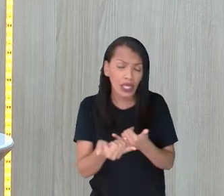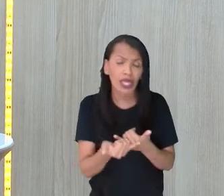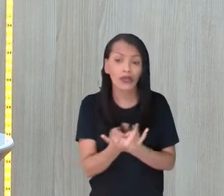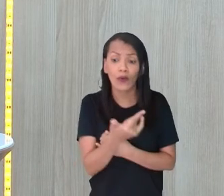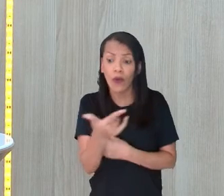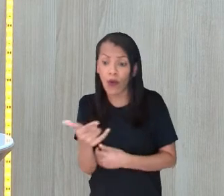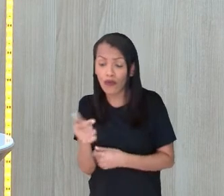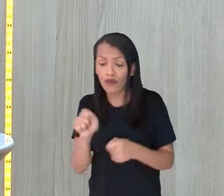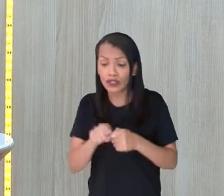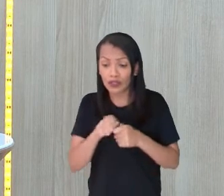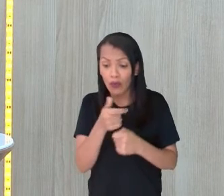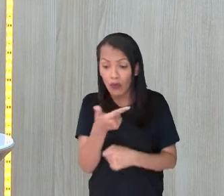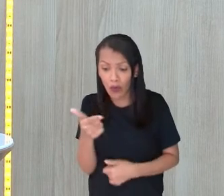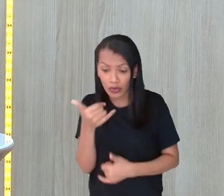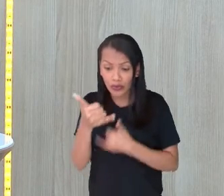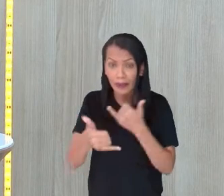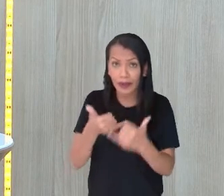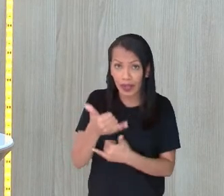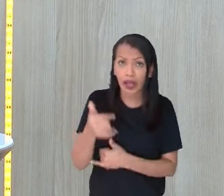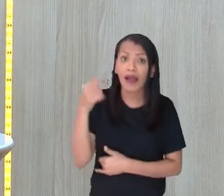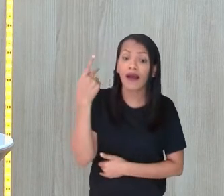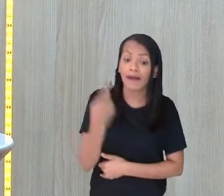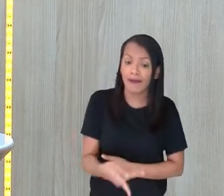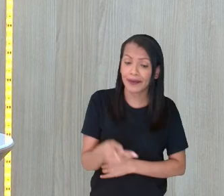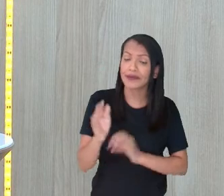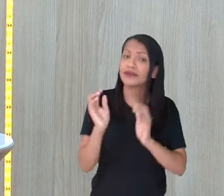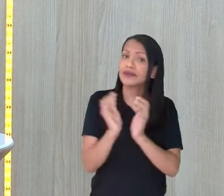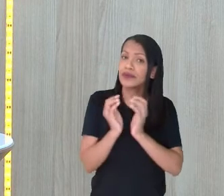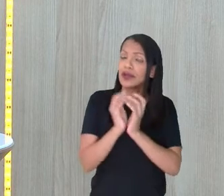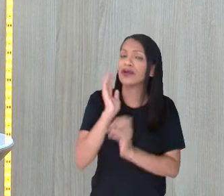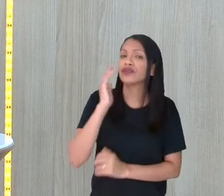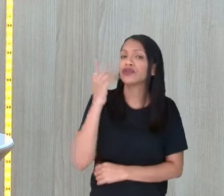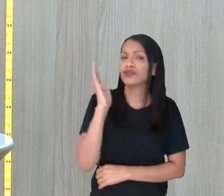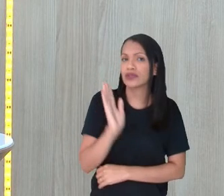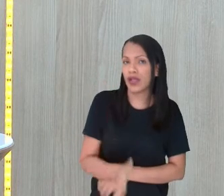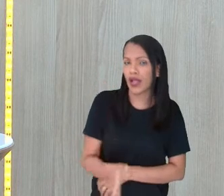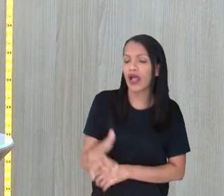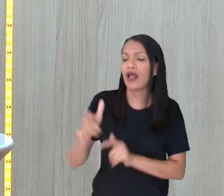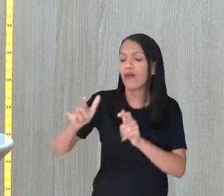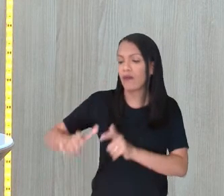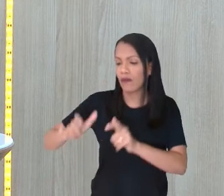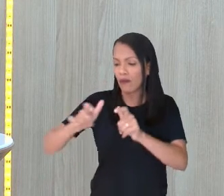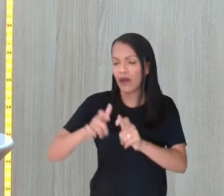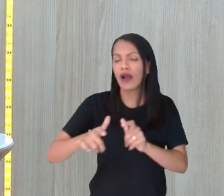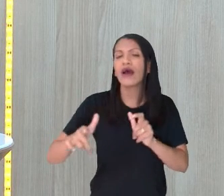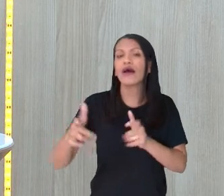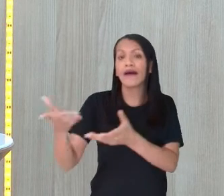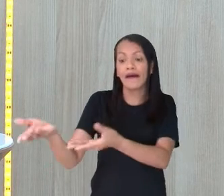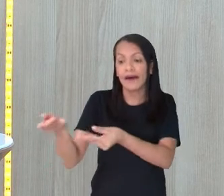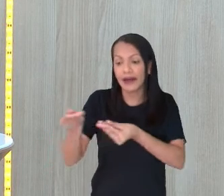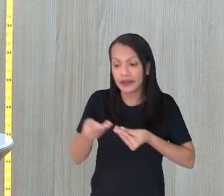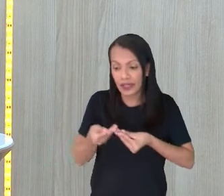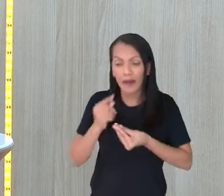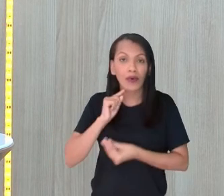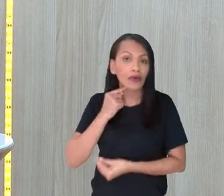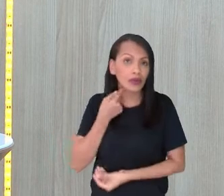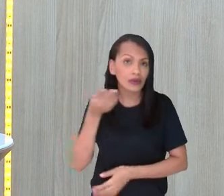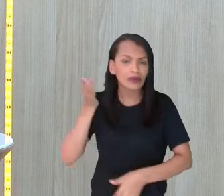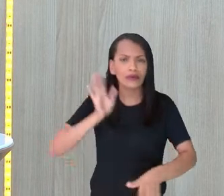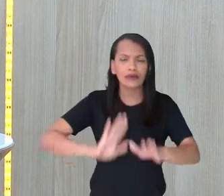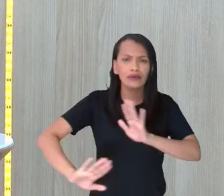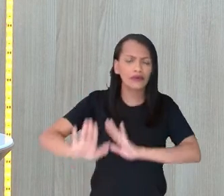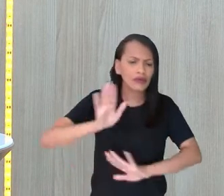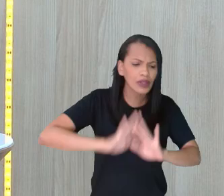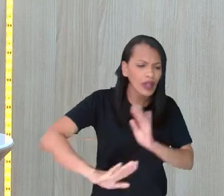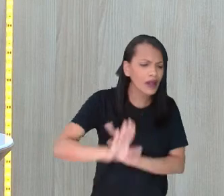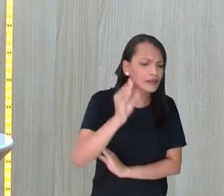também. Então, o máximo de cuidado. Nós temos aqui no Recife já vários locais que recebem esse lixo aí. Então, bastante cuidado para a gente